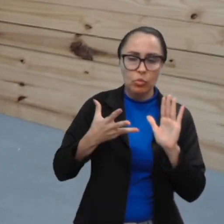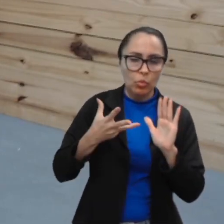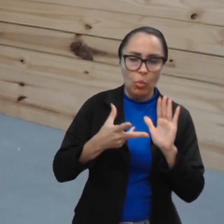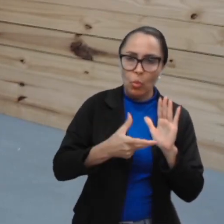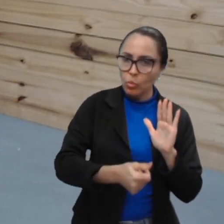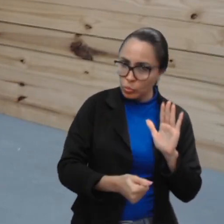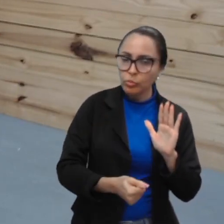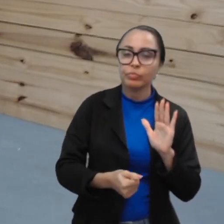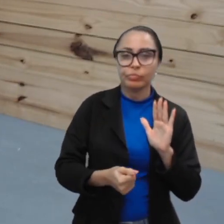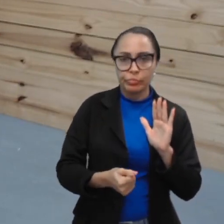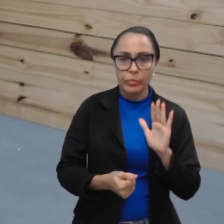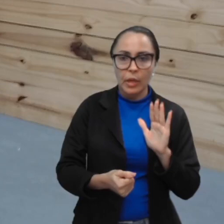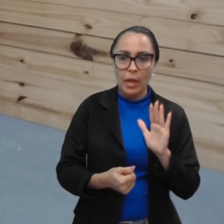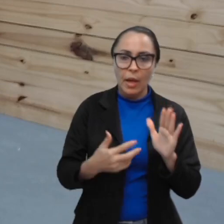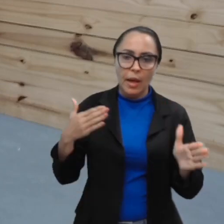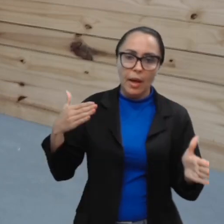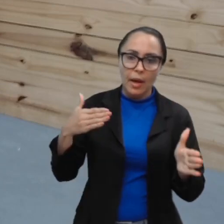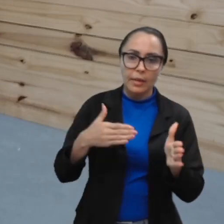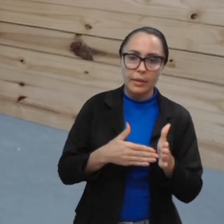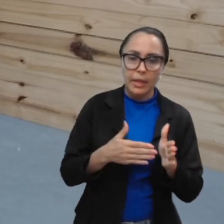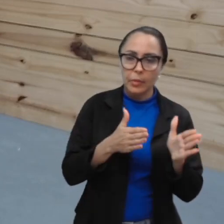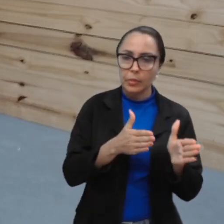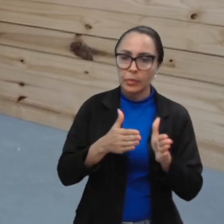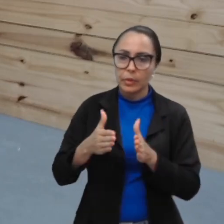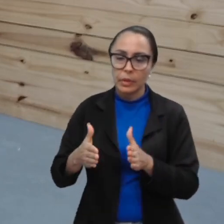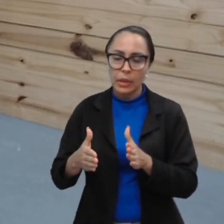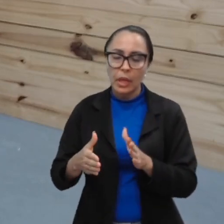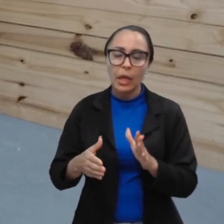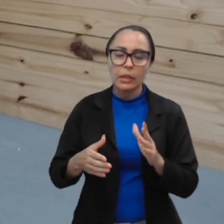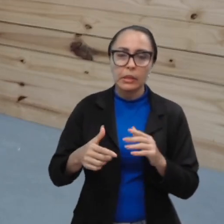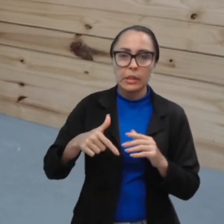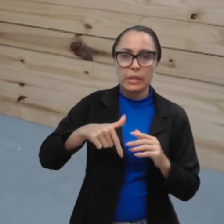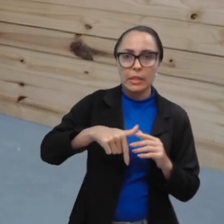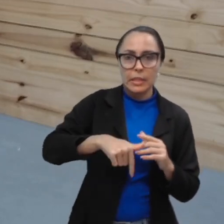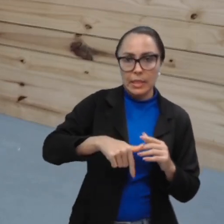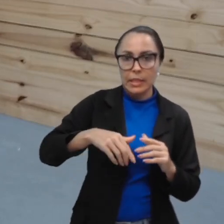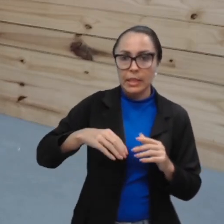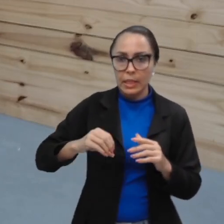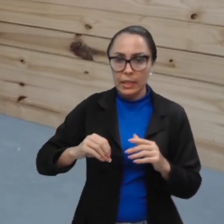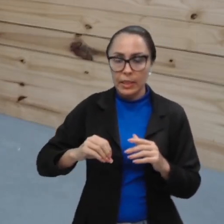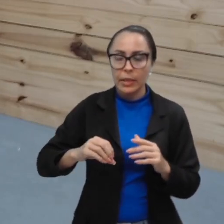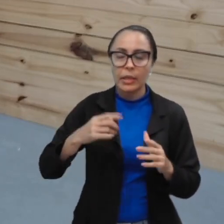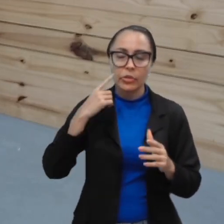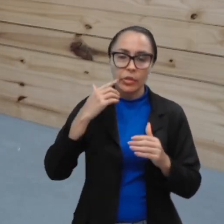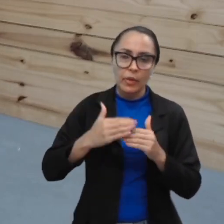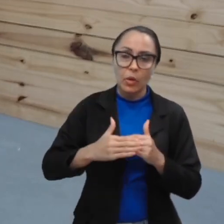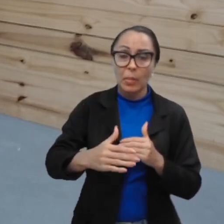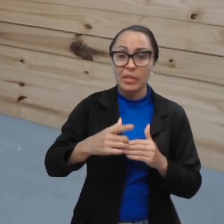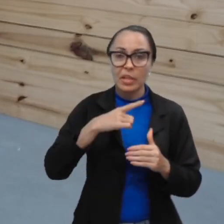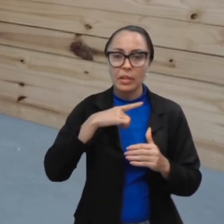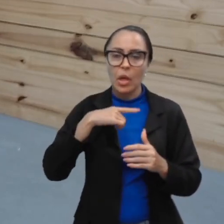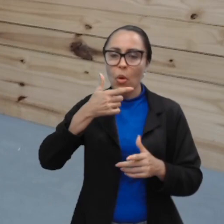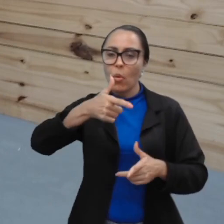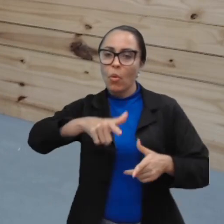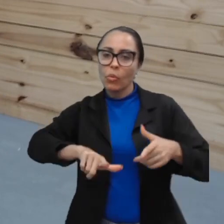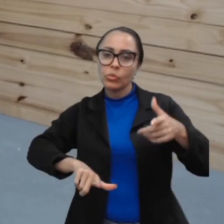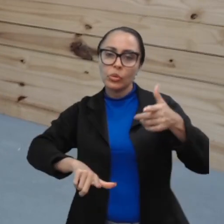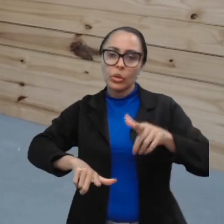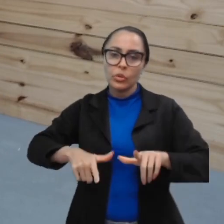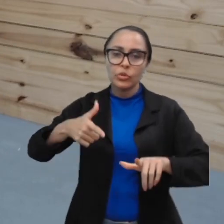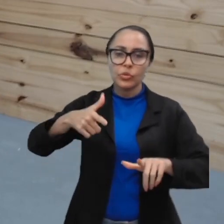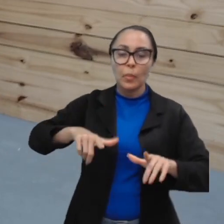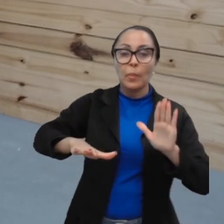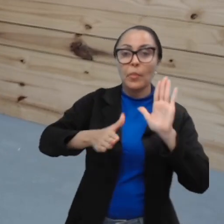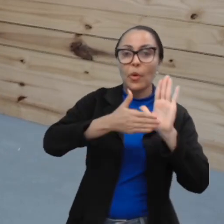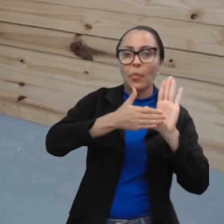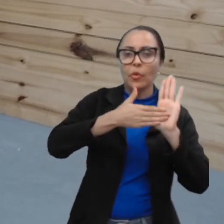quase todo o século XX, até um pouquinho mais da metade, lá para a década de 70, 60, que a gente vai começar a ter outras